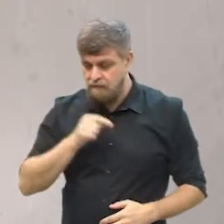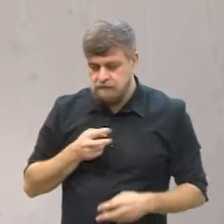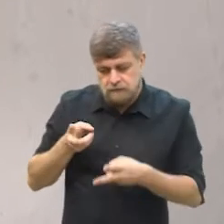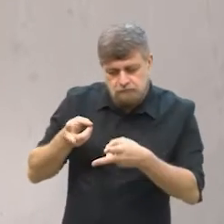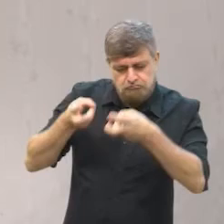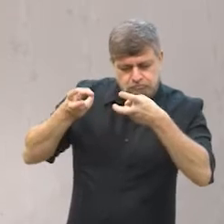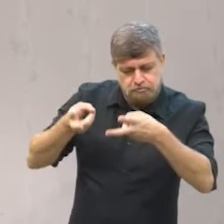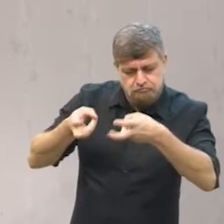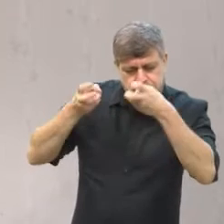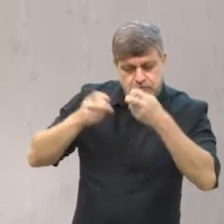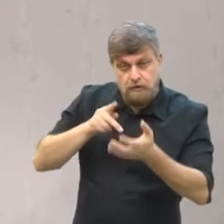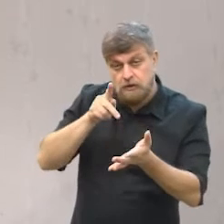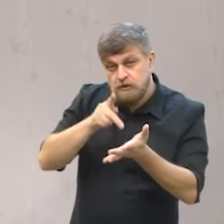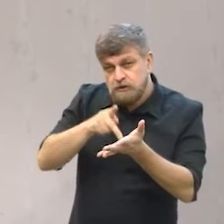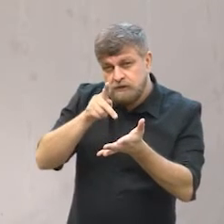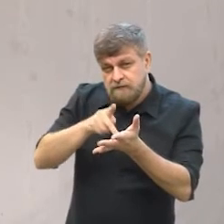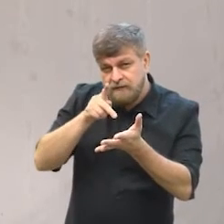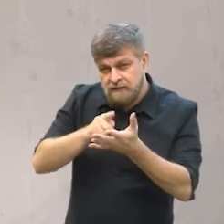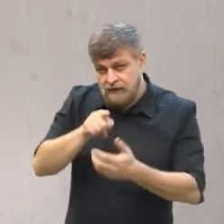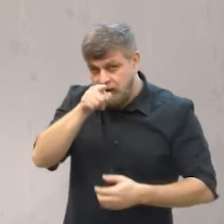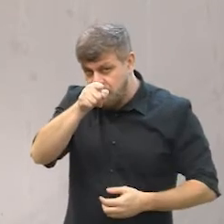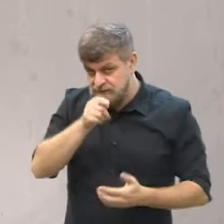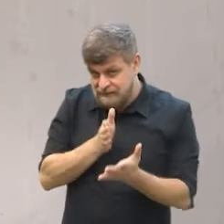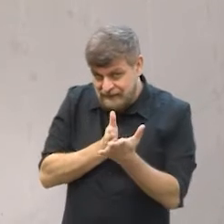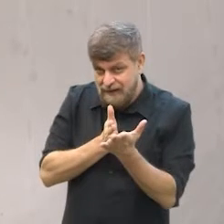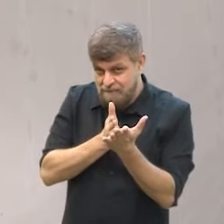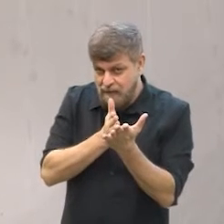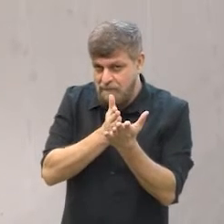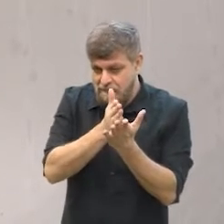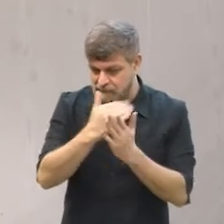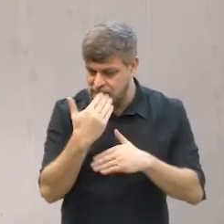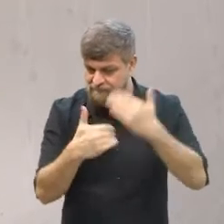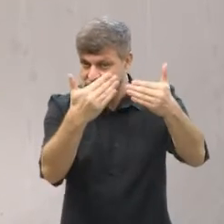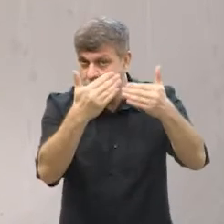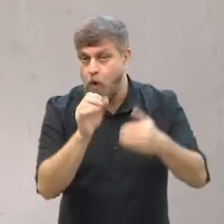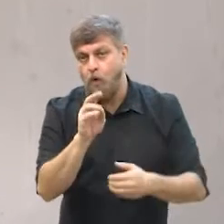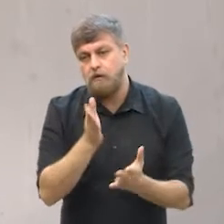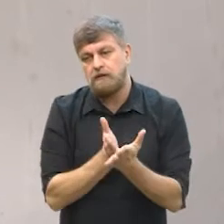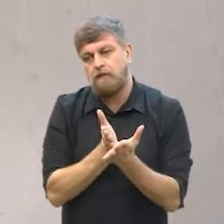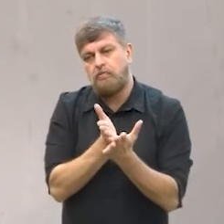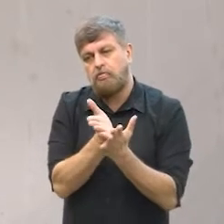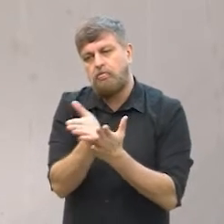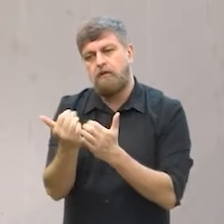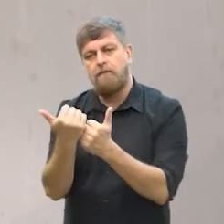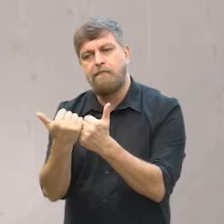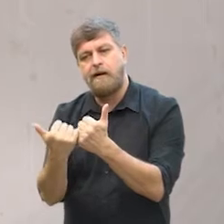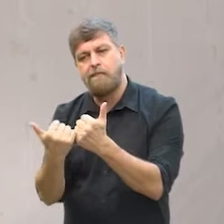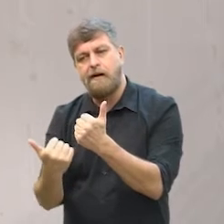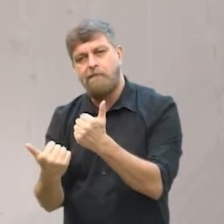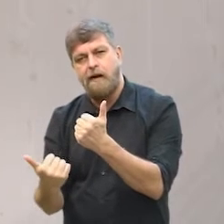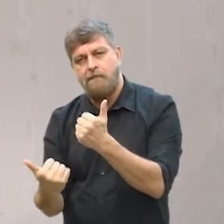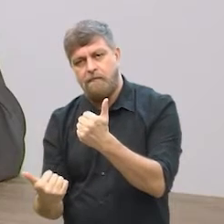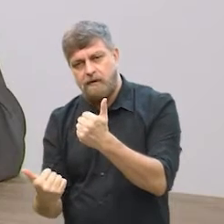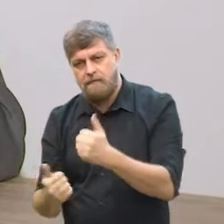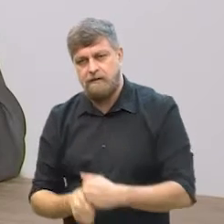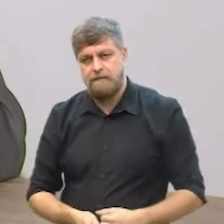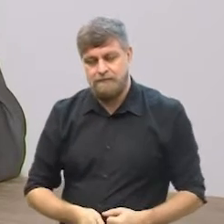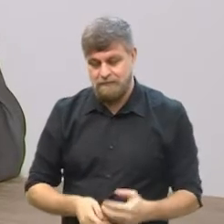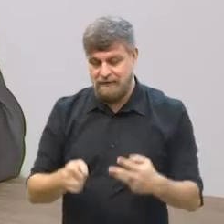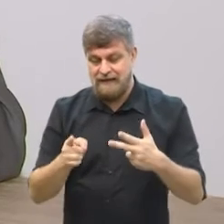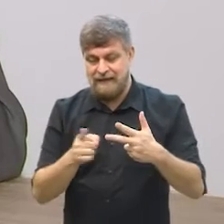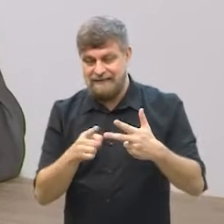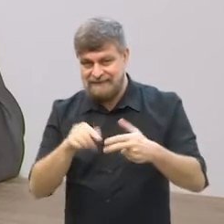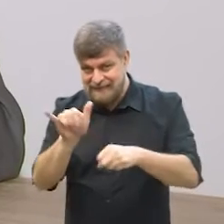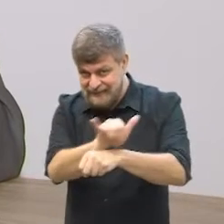você começa a ver realmente se você está indo no caminho certo ou não. porque ele é onde você